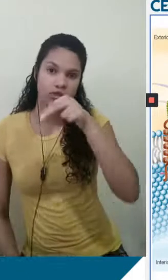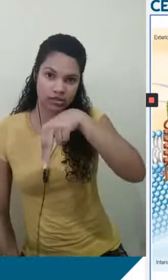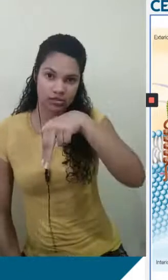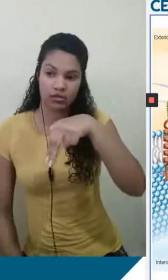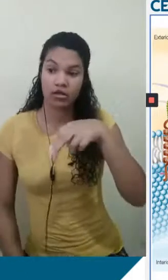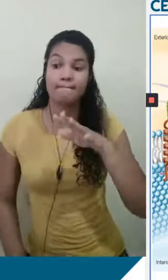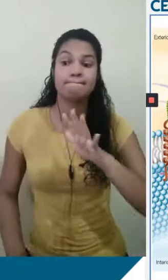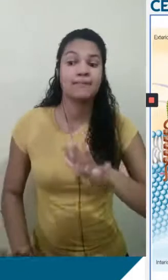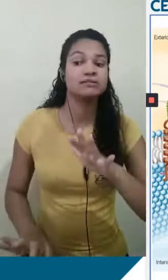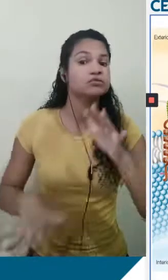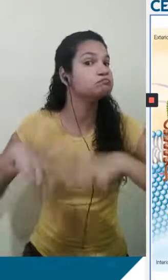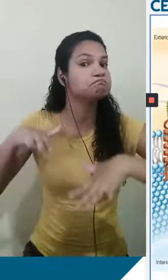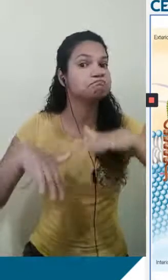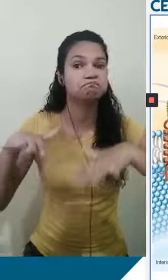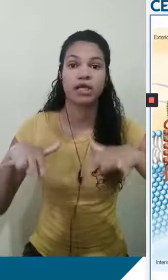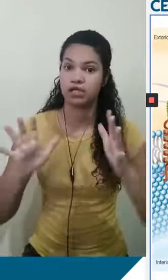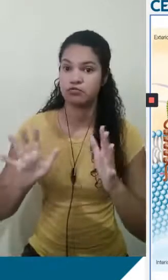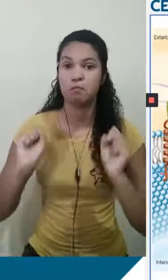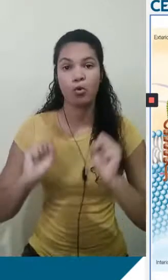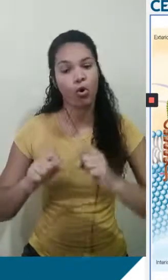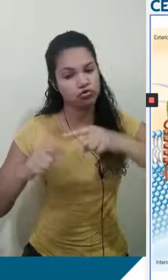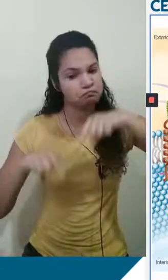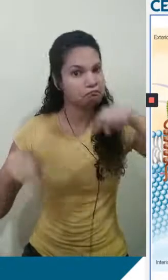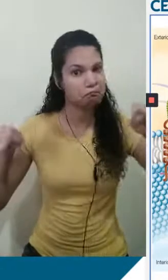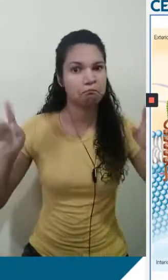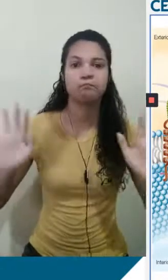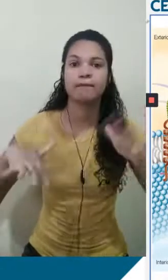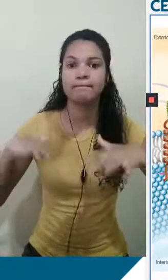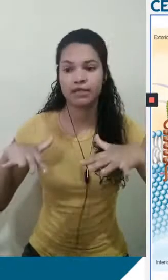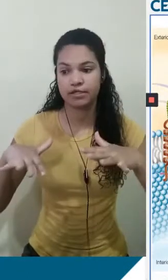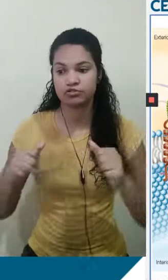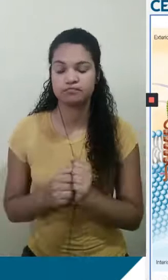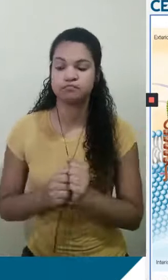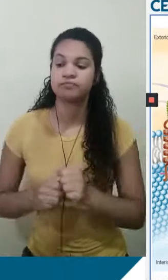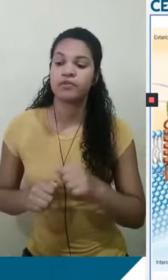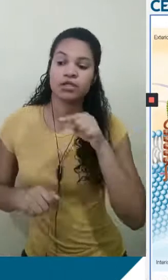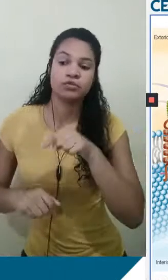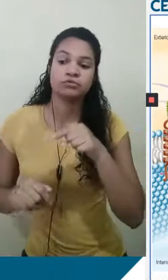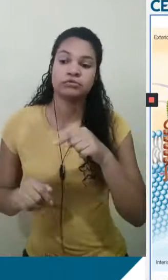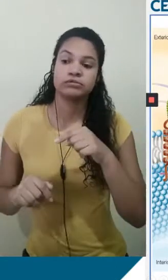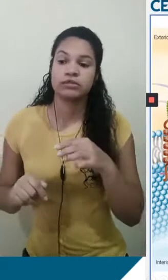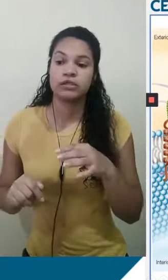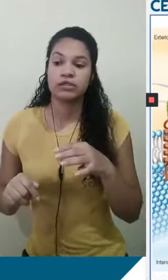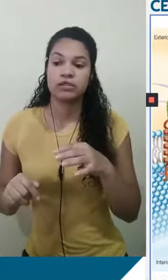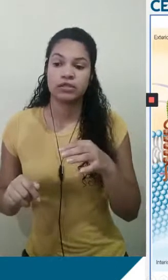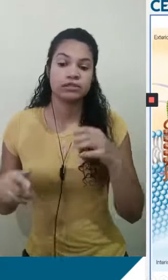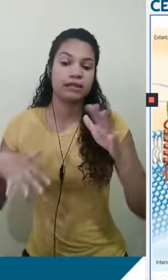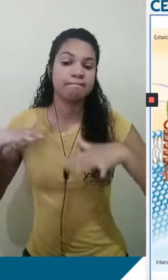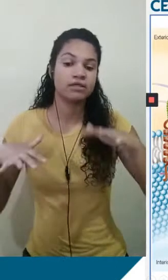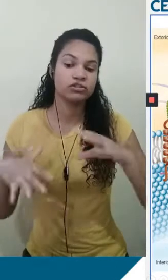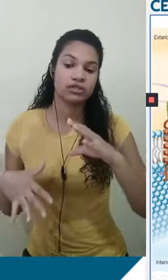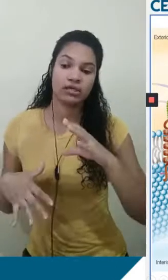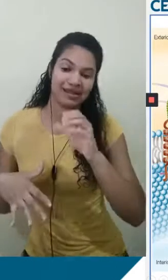que compõem esses fosfolipídios. Então, novamente, os carboidratos estão ligados